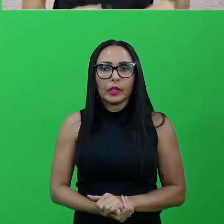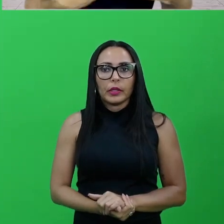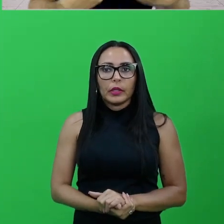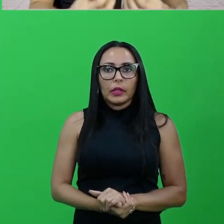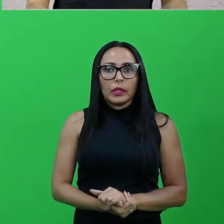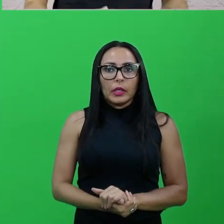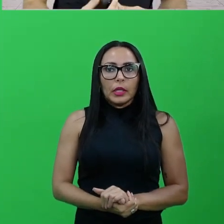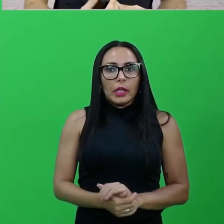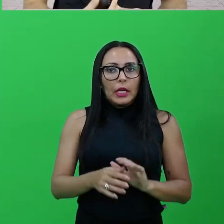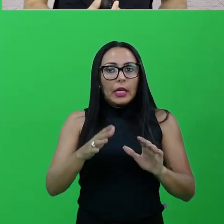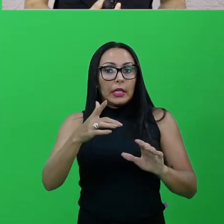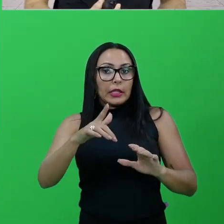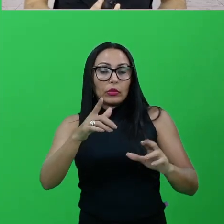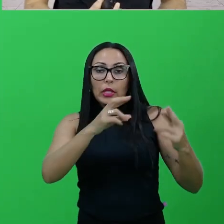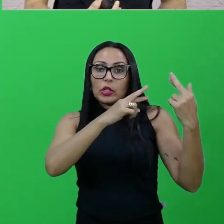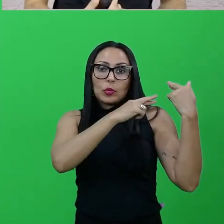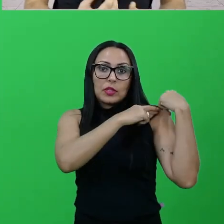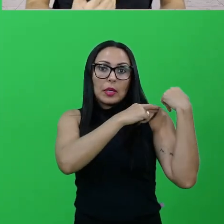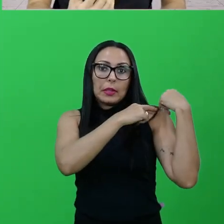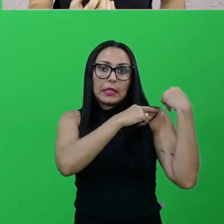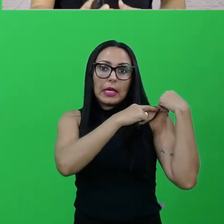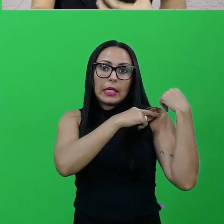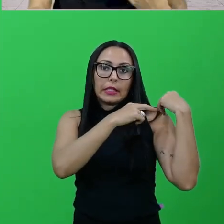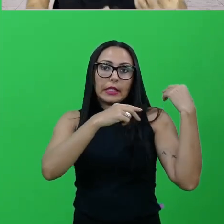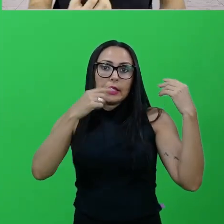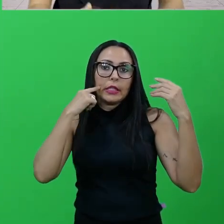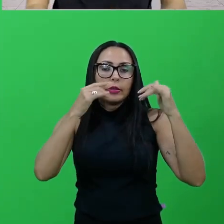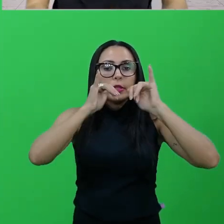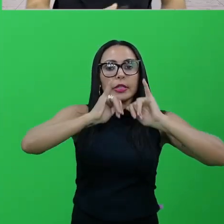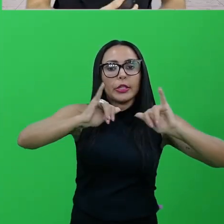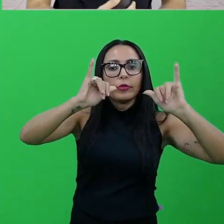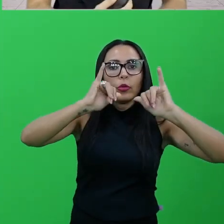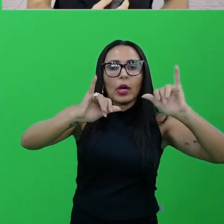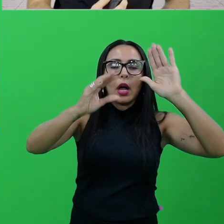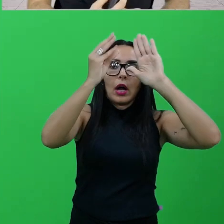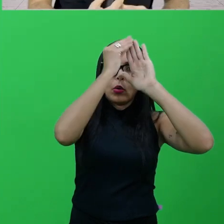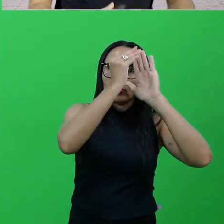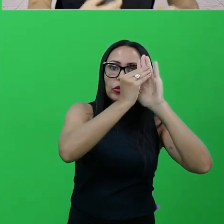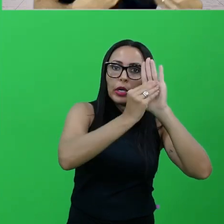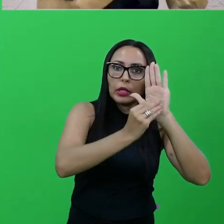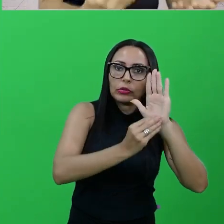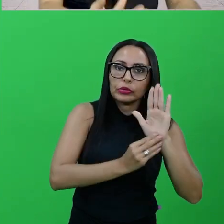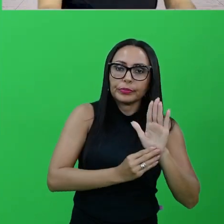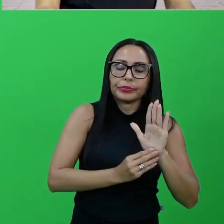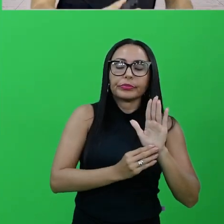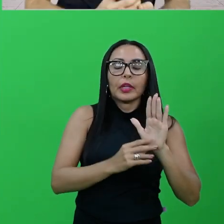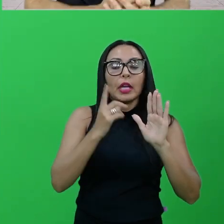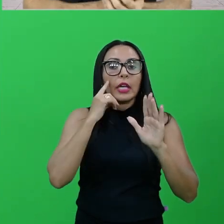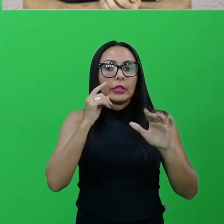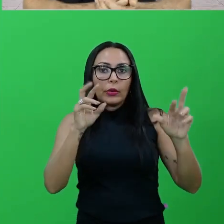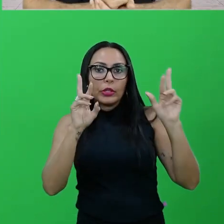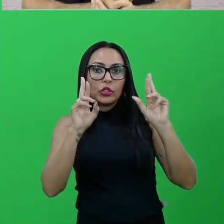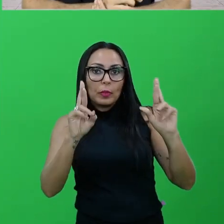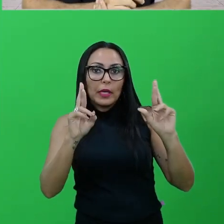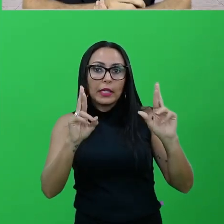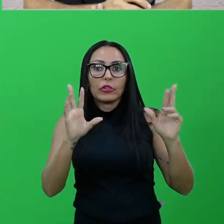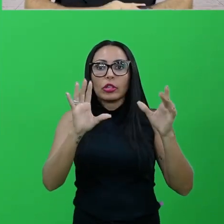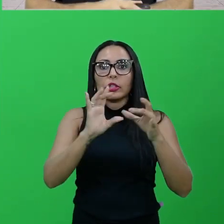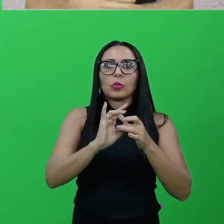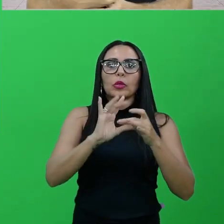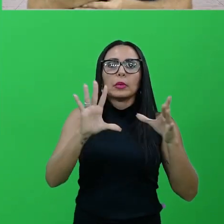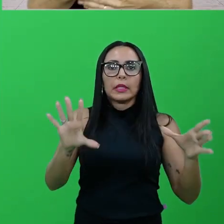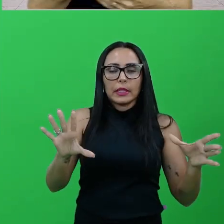se responsabiliza por produzir os dados, mas apenas por processar esses dados. Então, espera-se que haja disponibilidade de